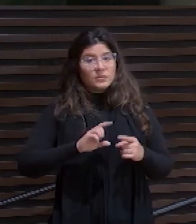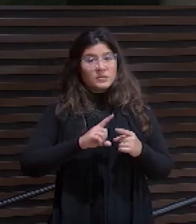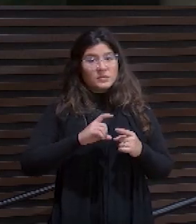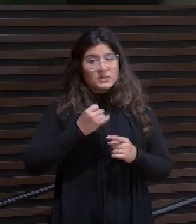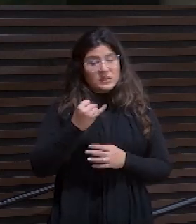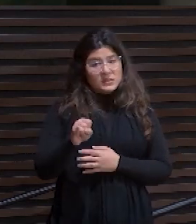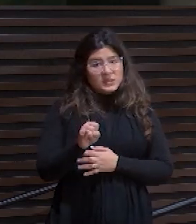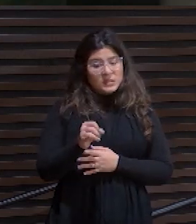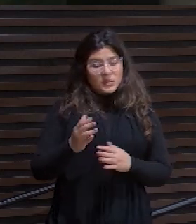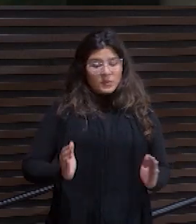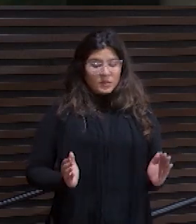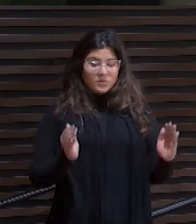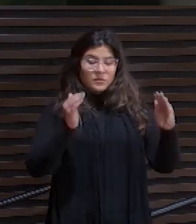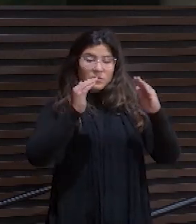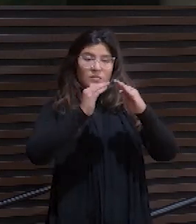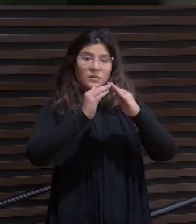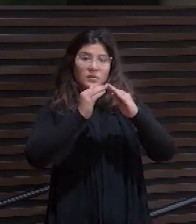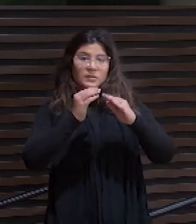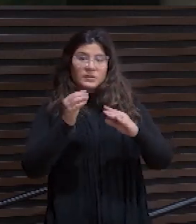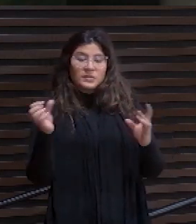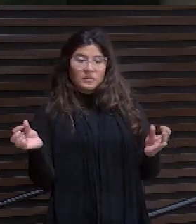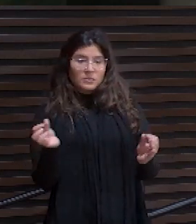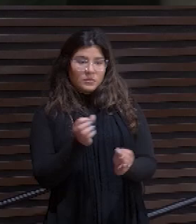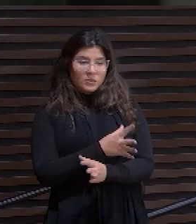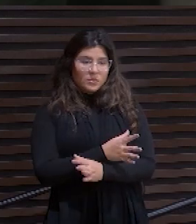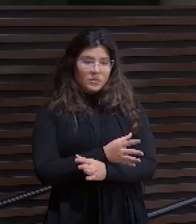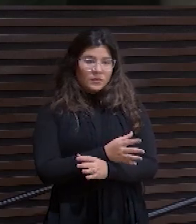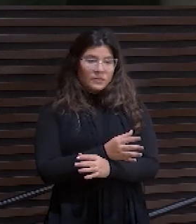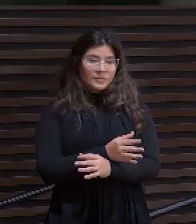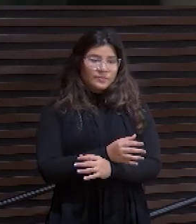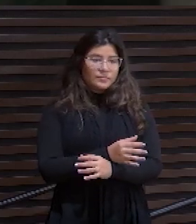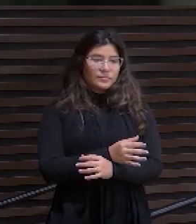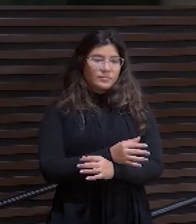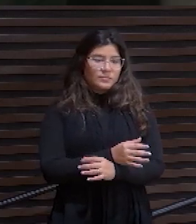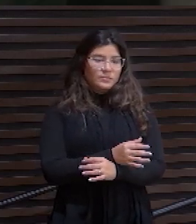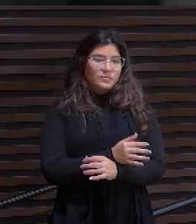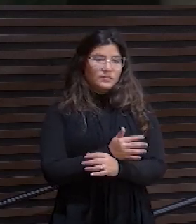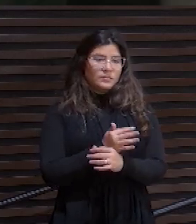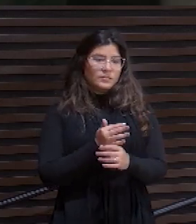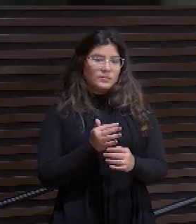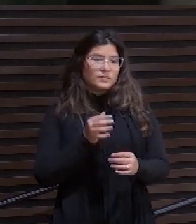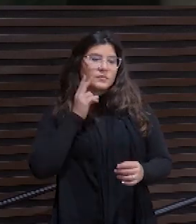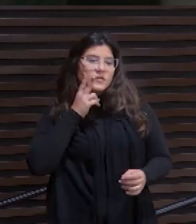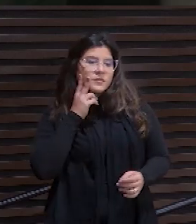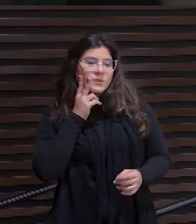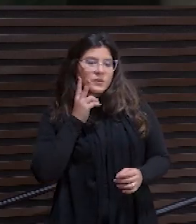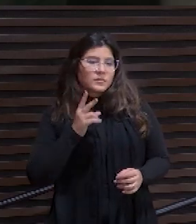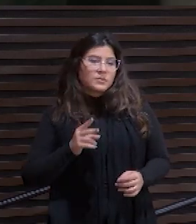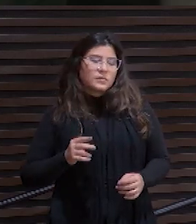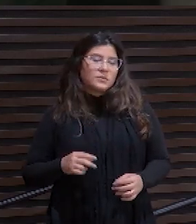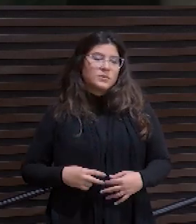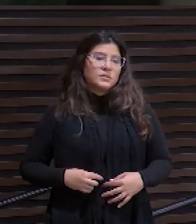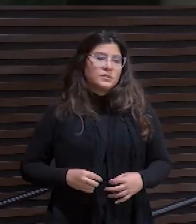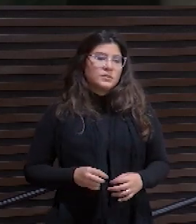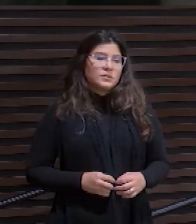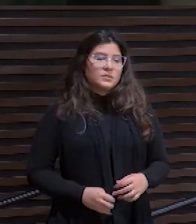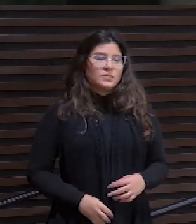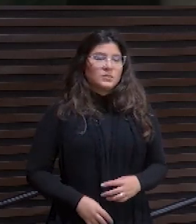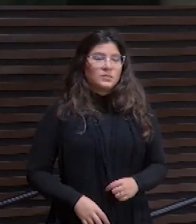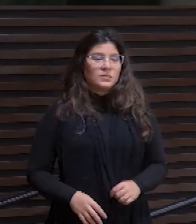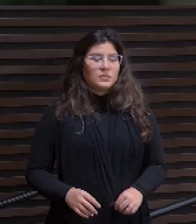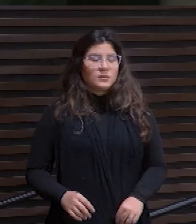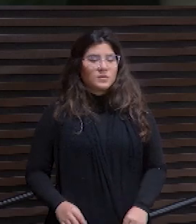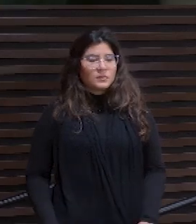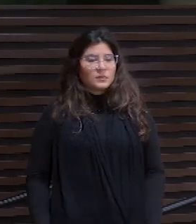ele suporta essa expansão do vinho novo, essa fermentação do vinho novo. Então, E o